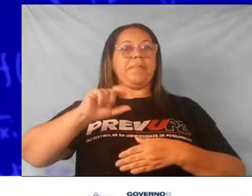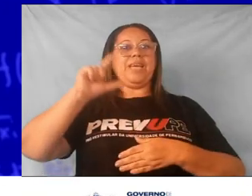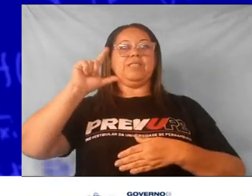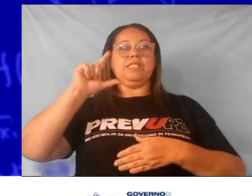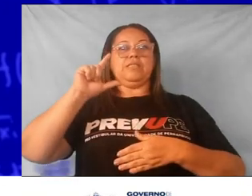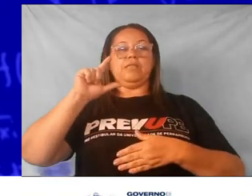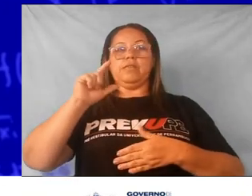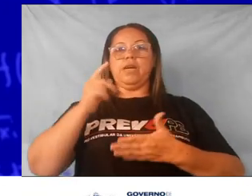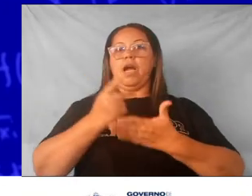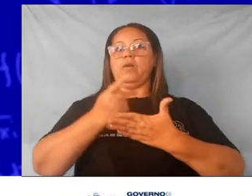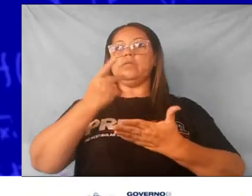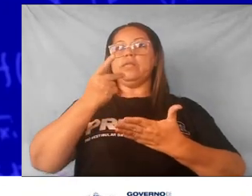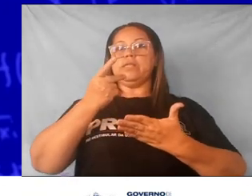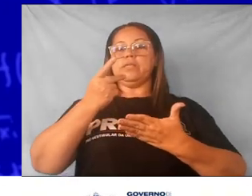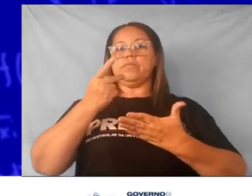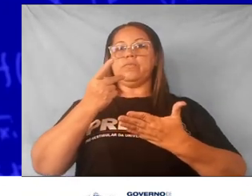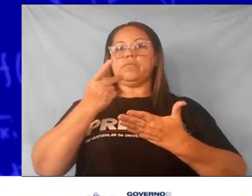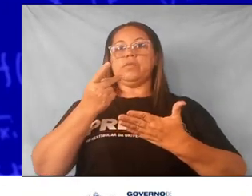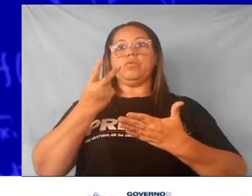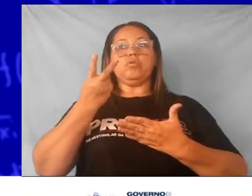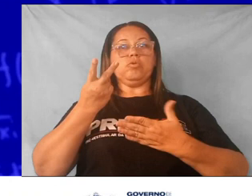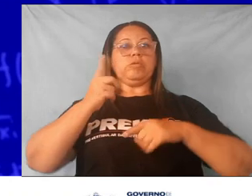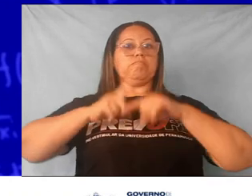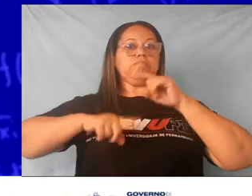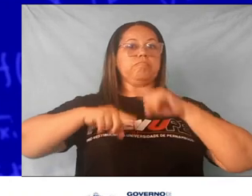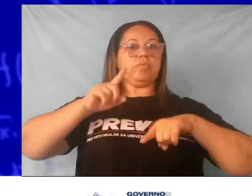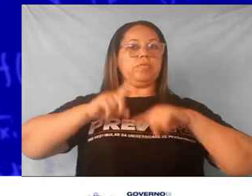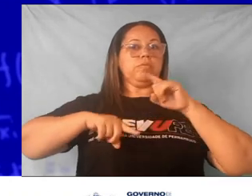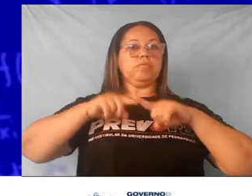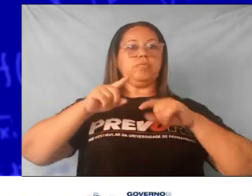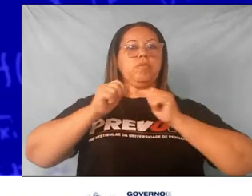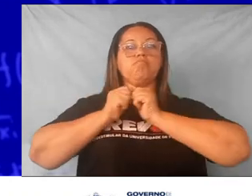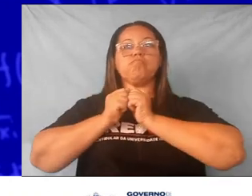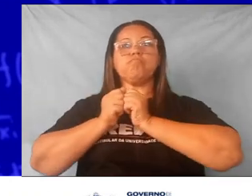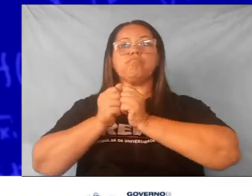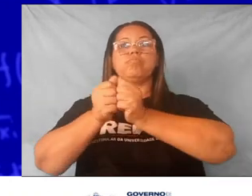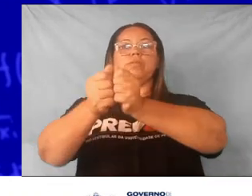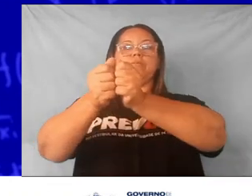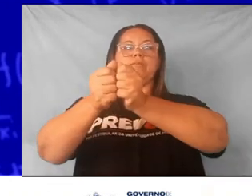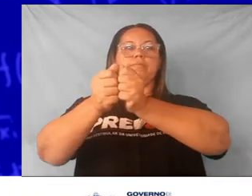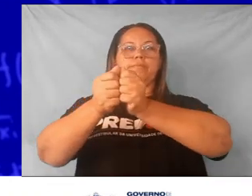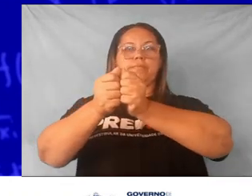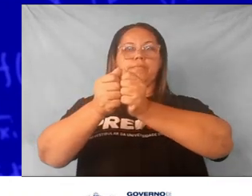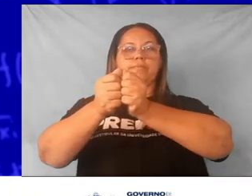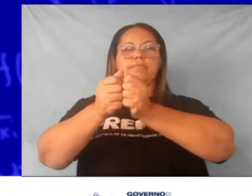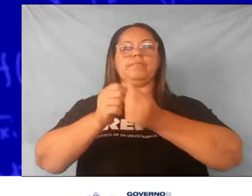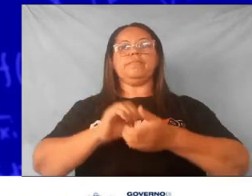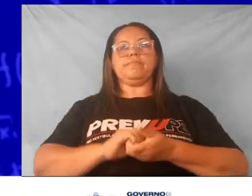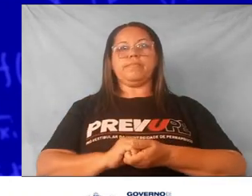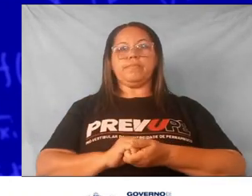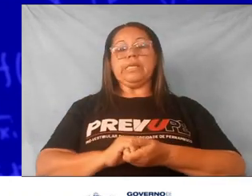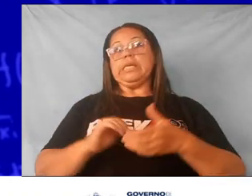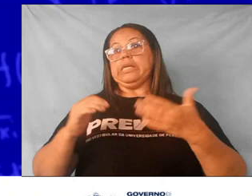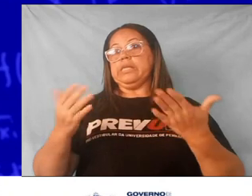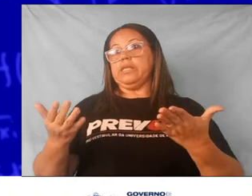quando esses dois corpos vão prosseguir juntos. Nesse cenário, a velocidade